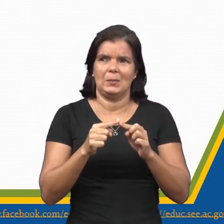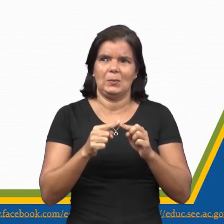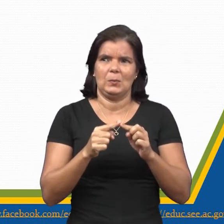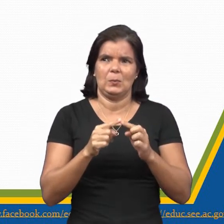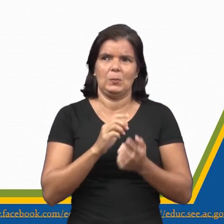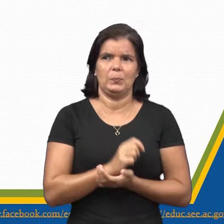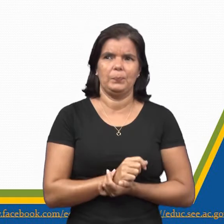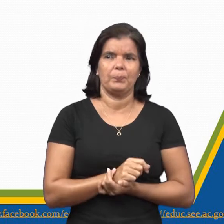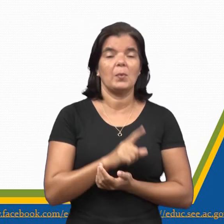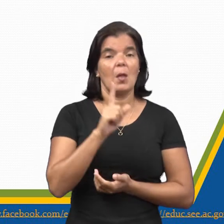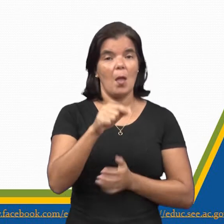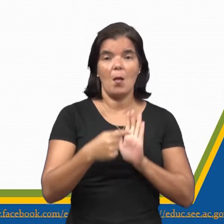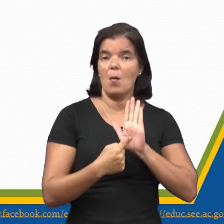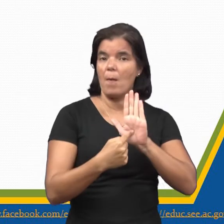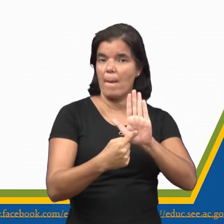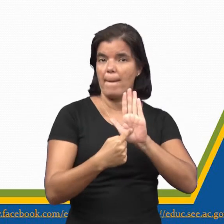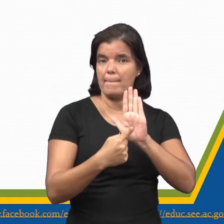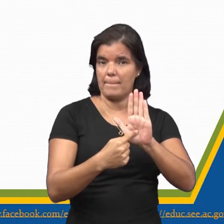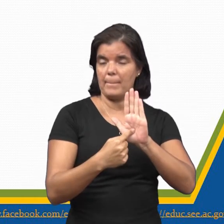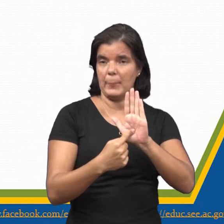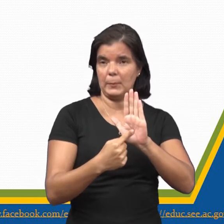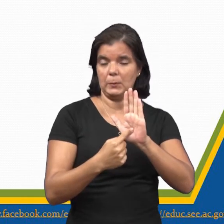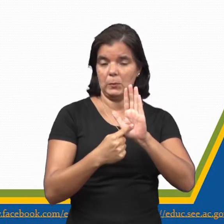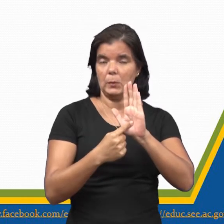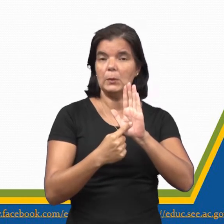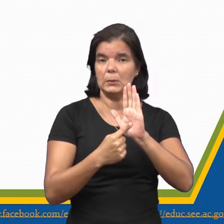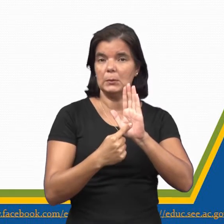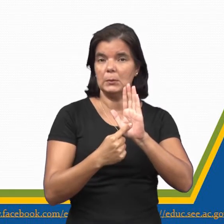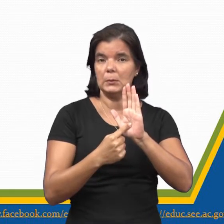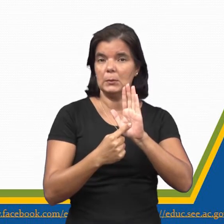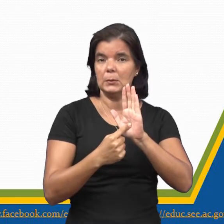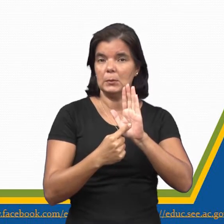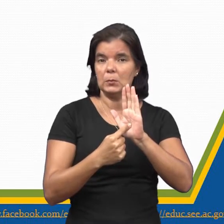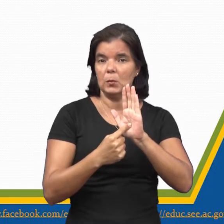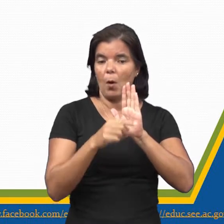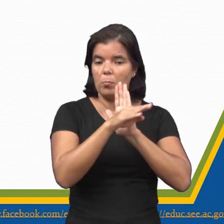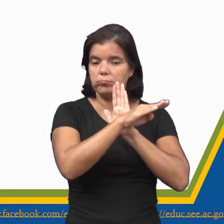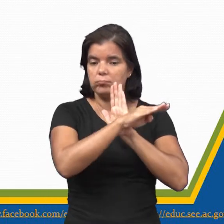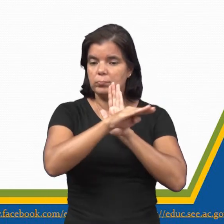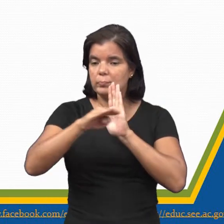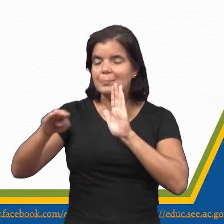É aquele que apresenta o quê? Que apresenta um ângulo reto,